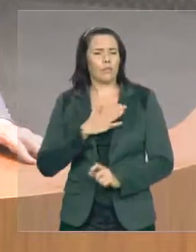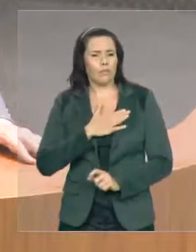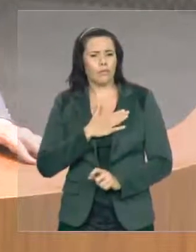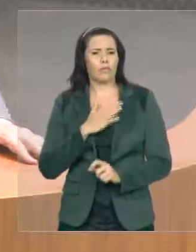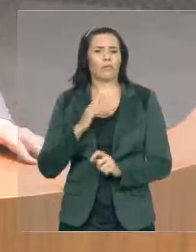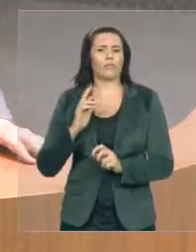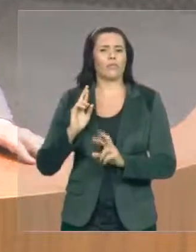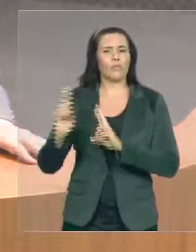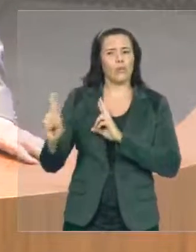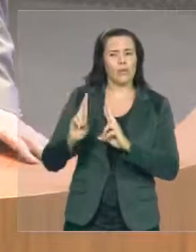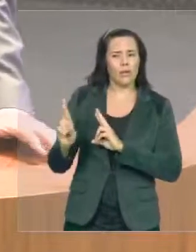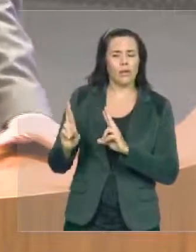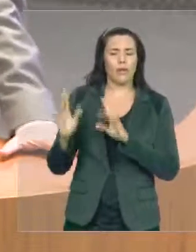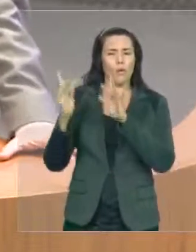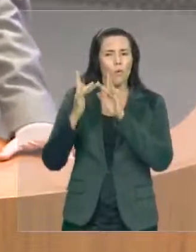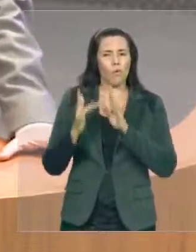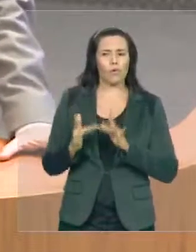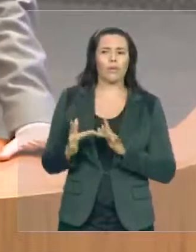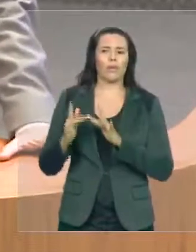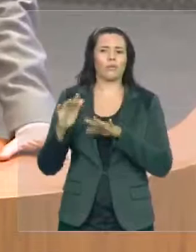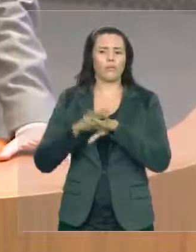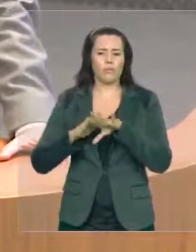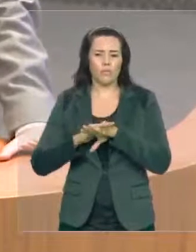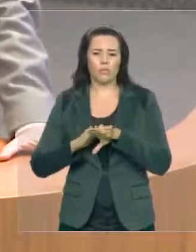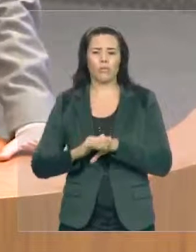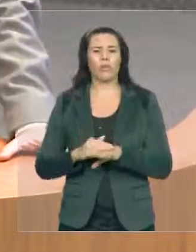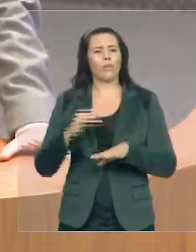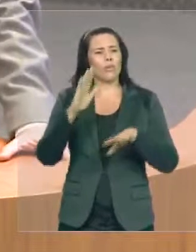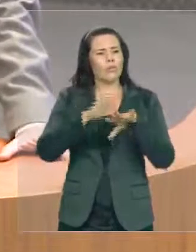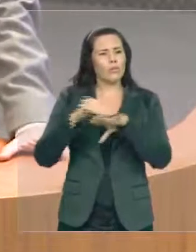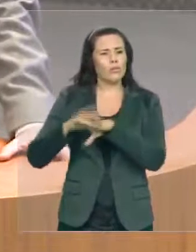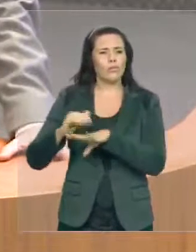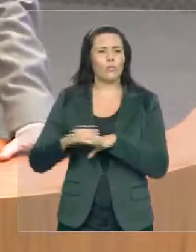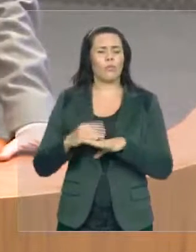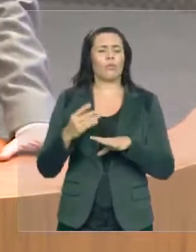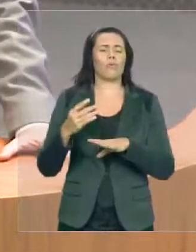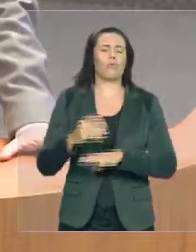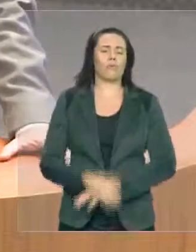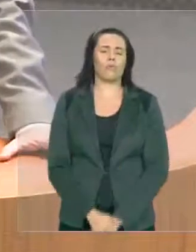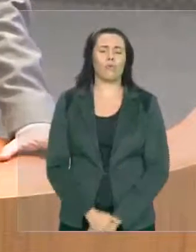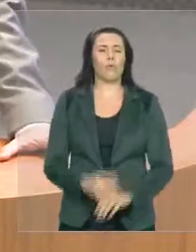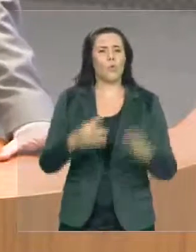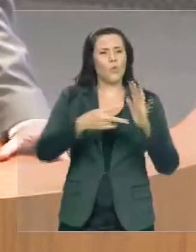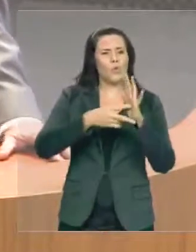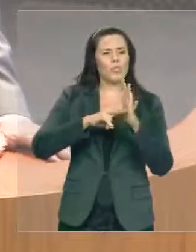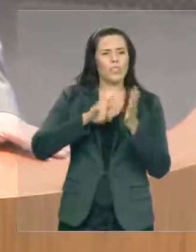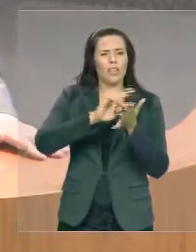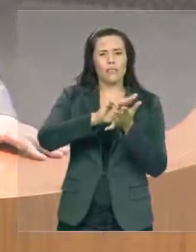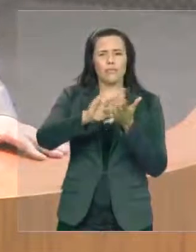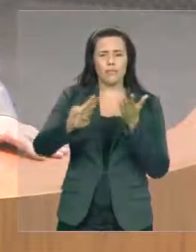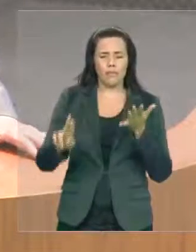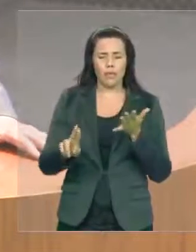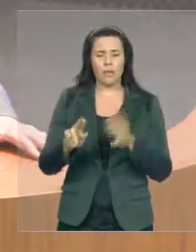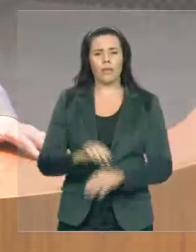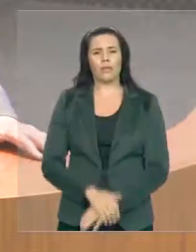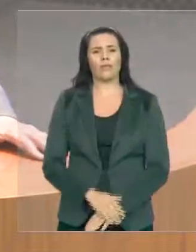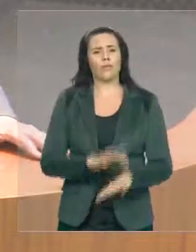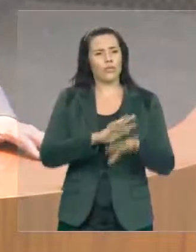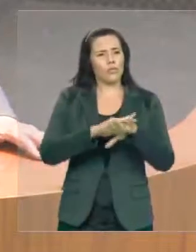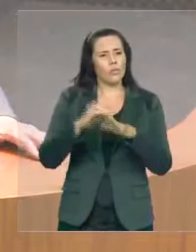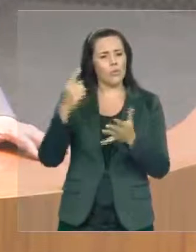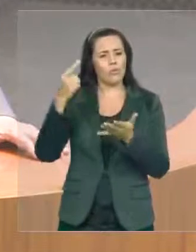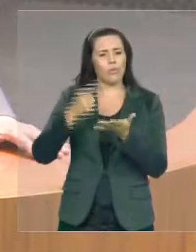centrais sindicais para dialogar sobre as reformas que ele pretende implementar. Tomou